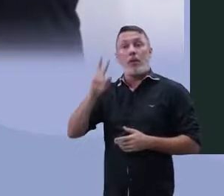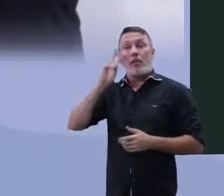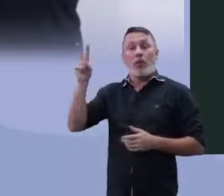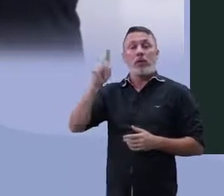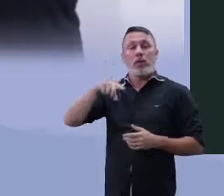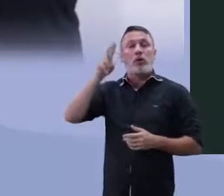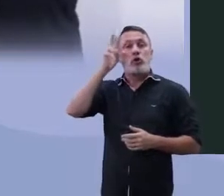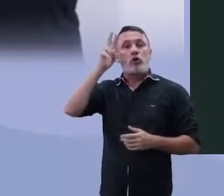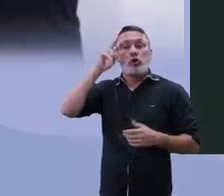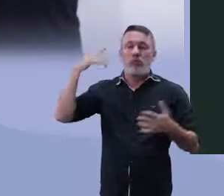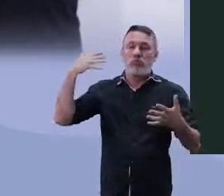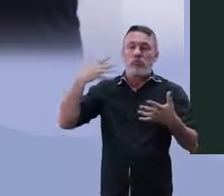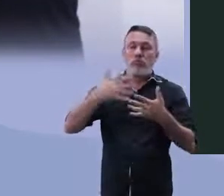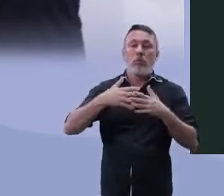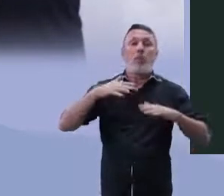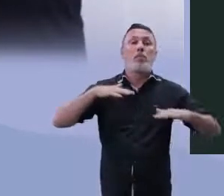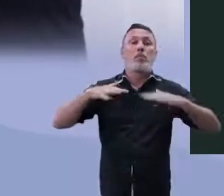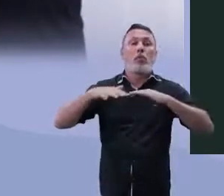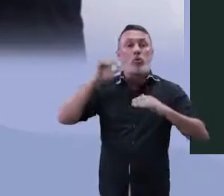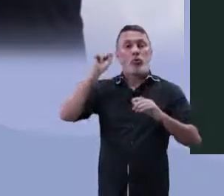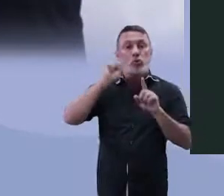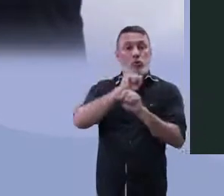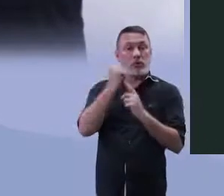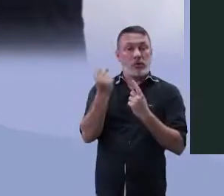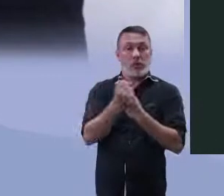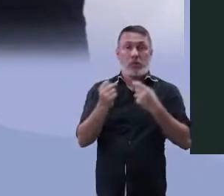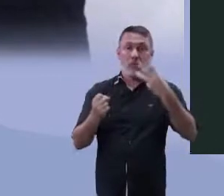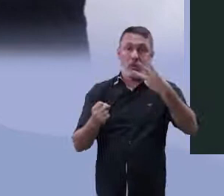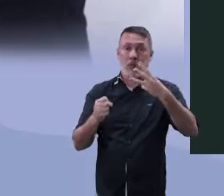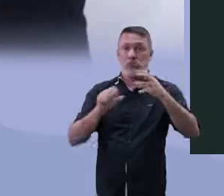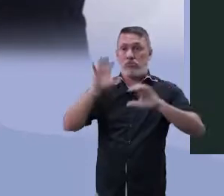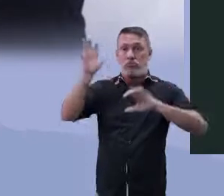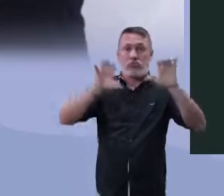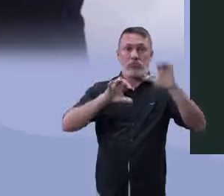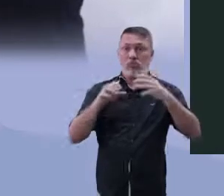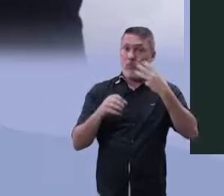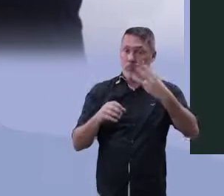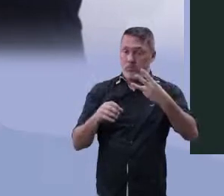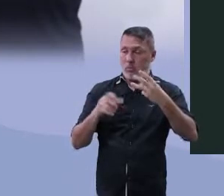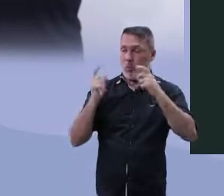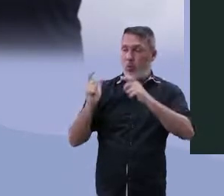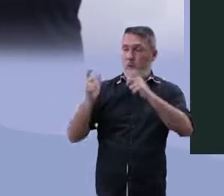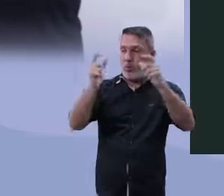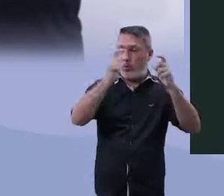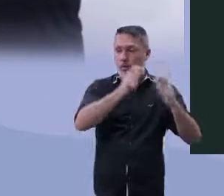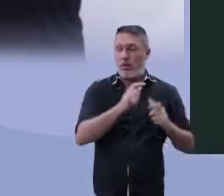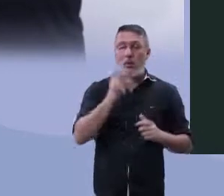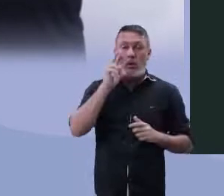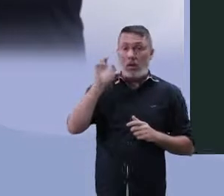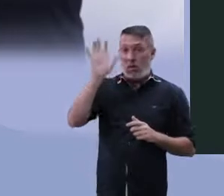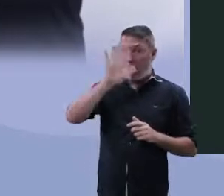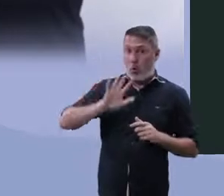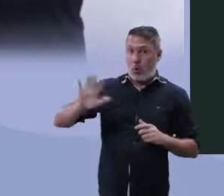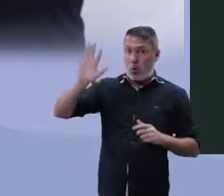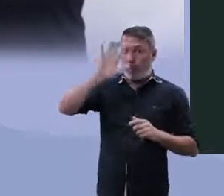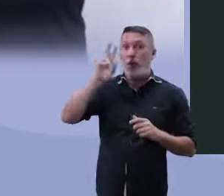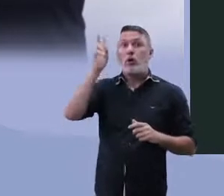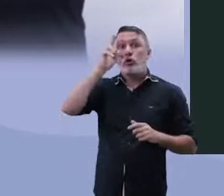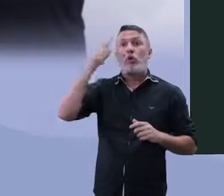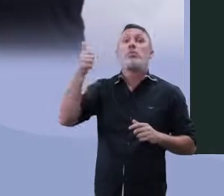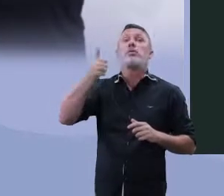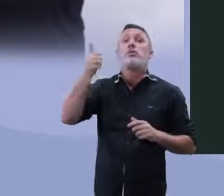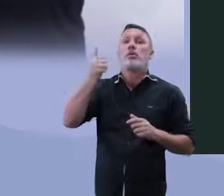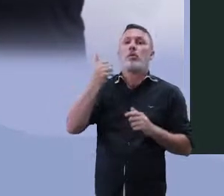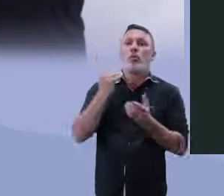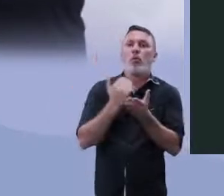histórico dos movimentos sociais em 3 regiões, né? 4 regiões. Primeiro, Europa, né? Onde esses